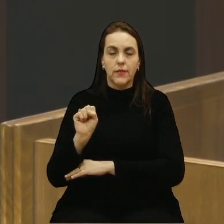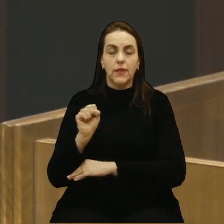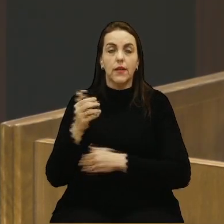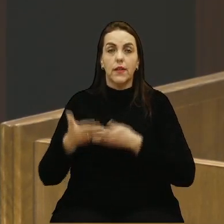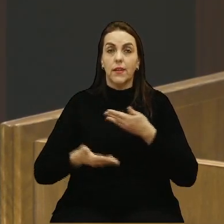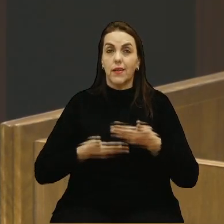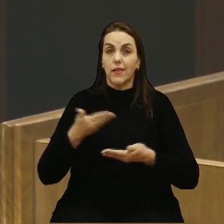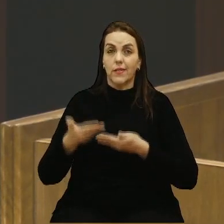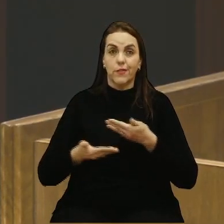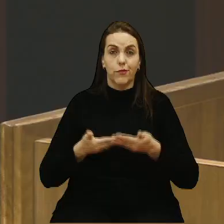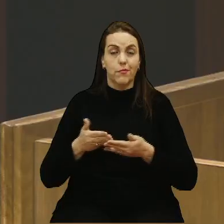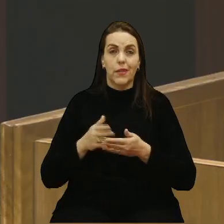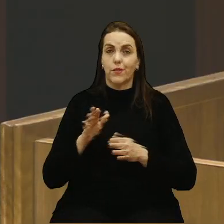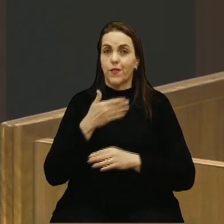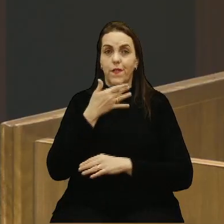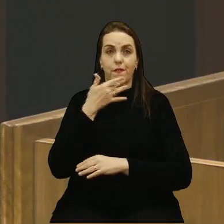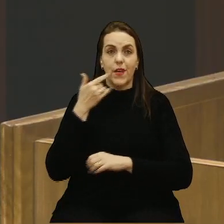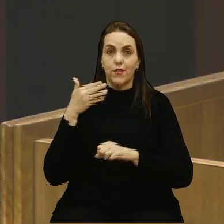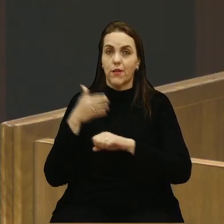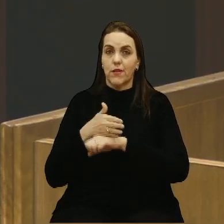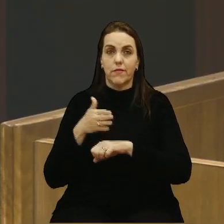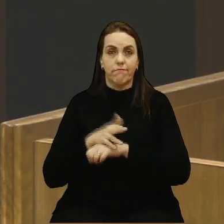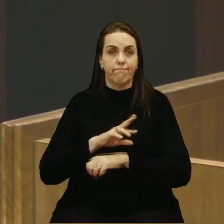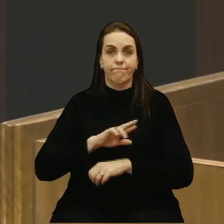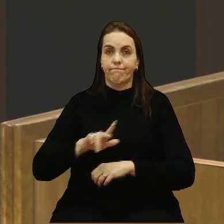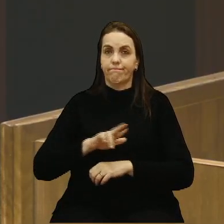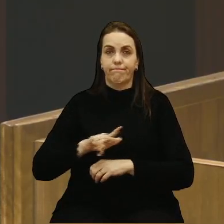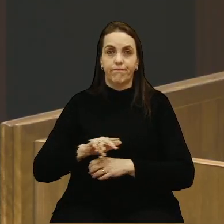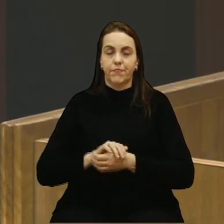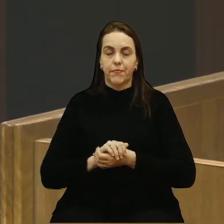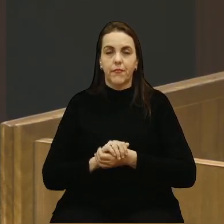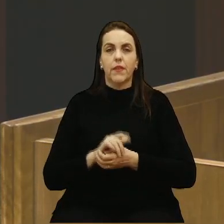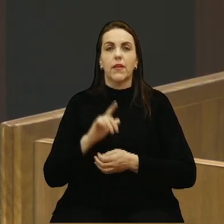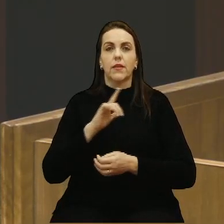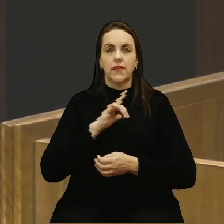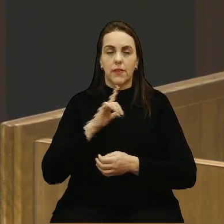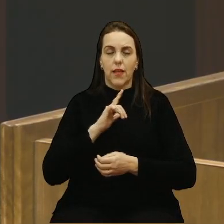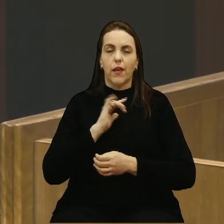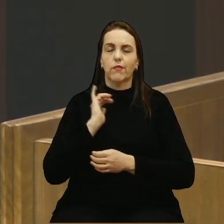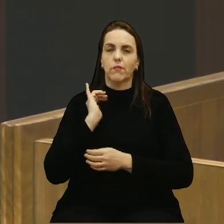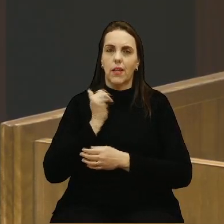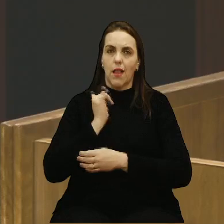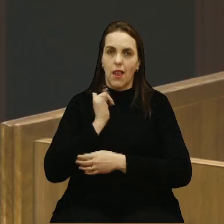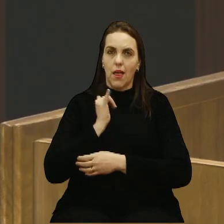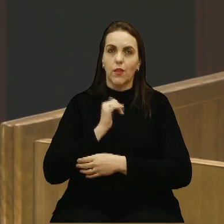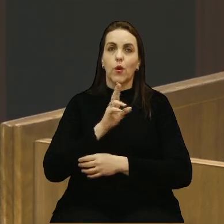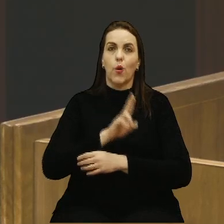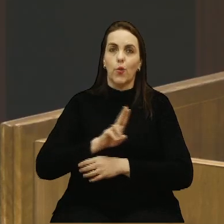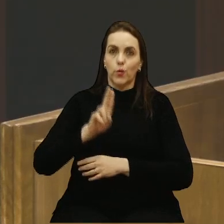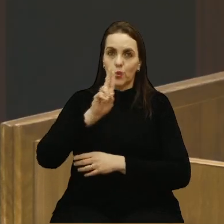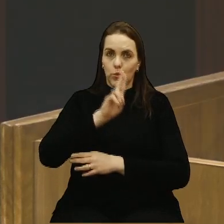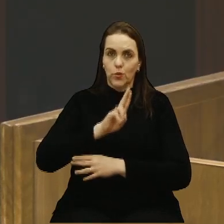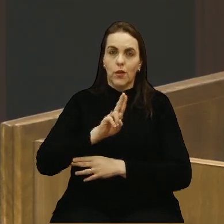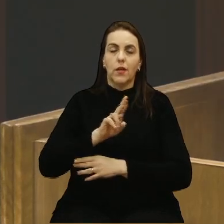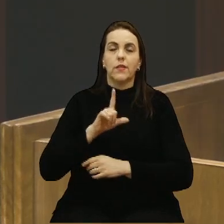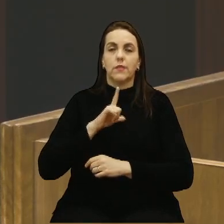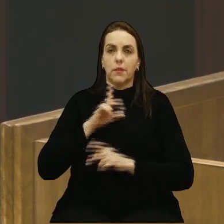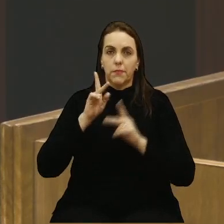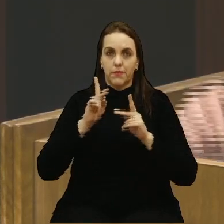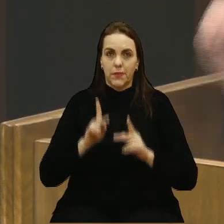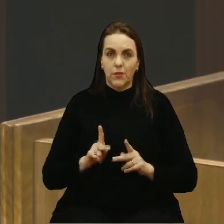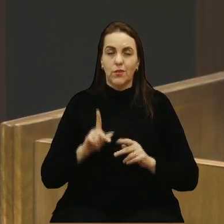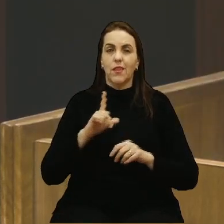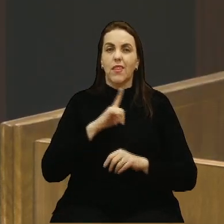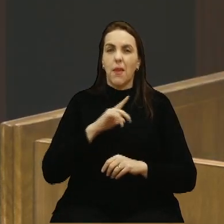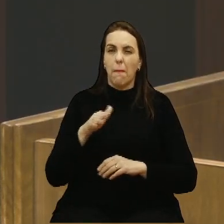atendimento não foi facilitado. Eu tenho relatos de usuários que levam